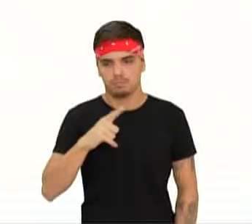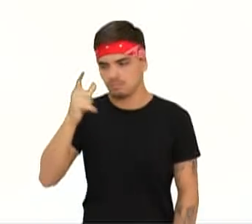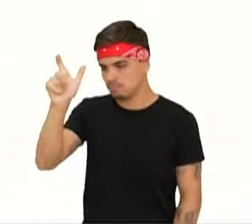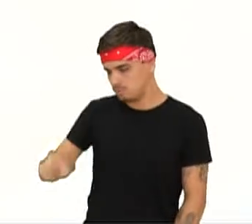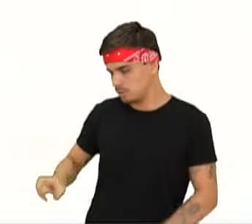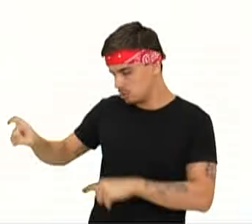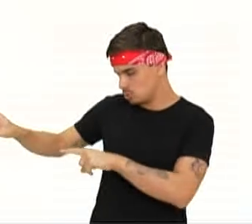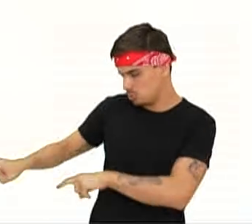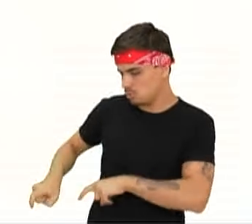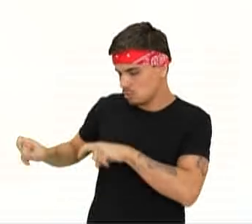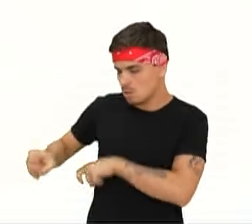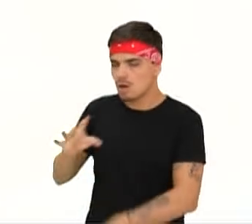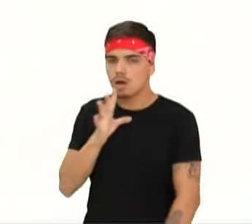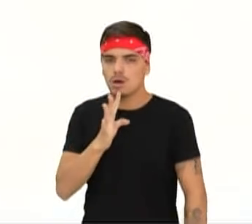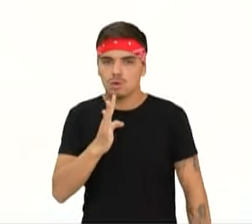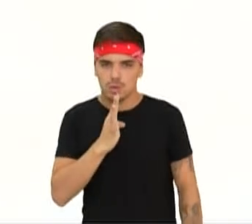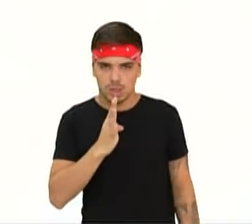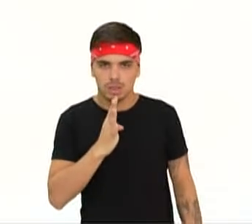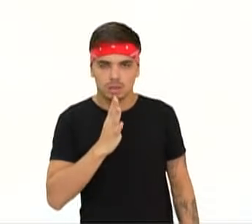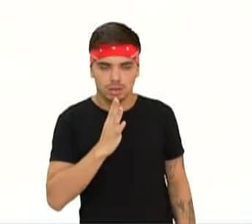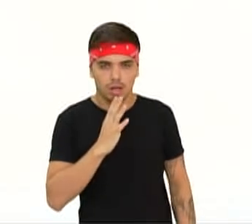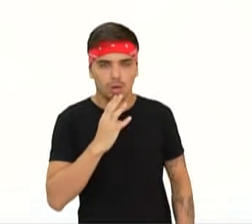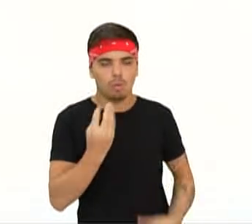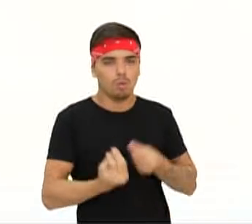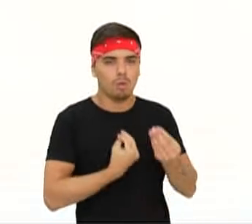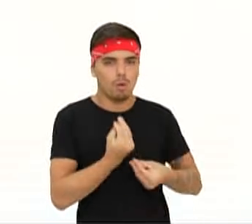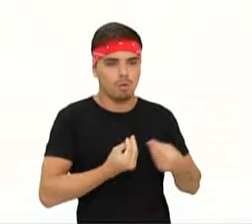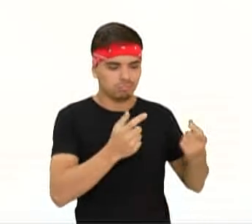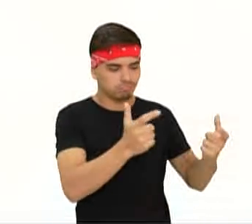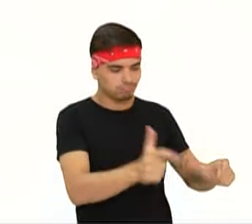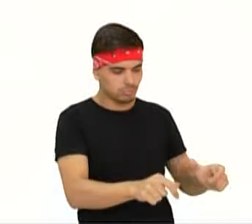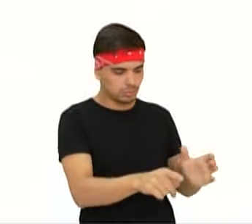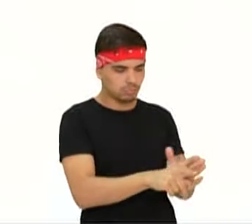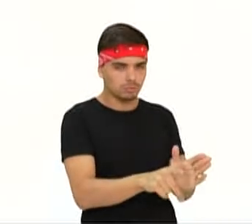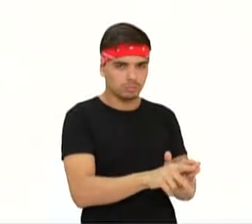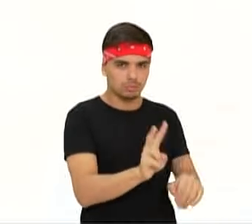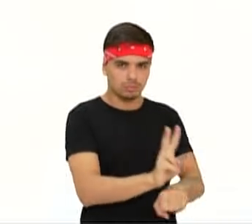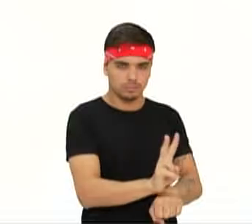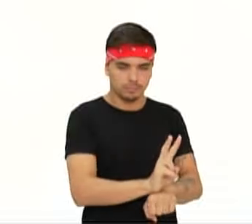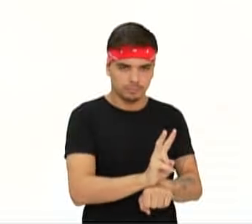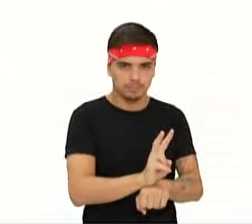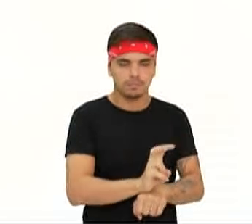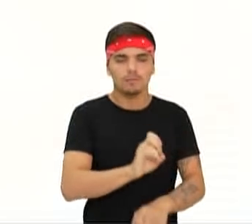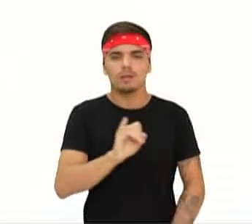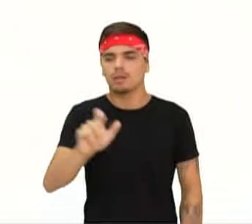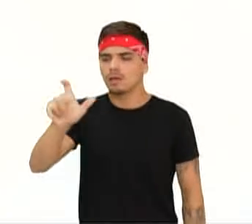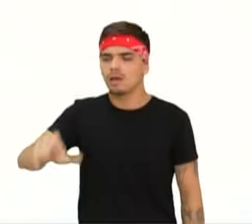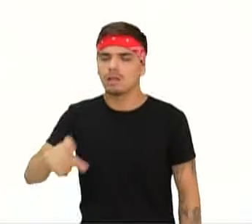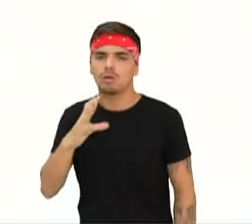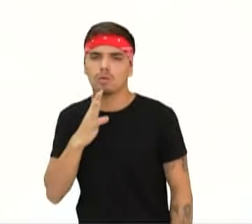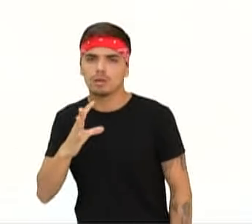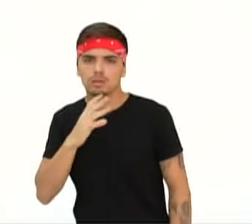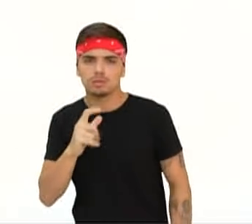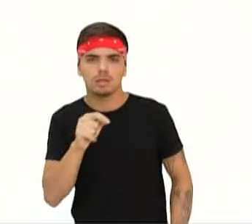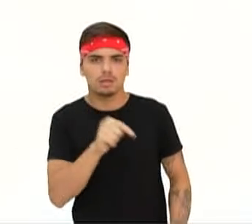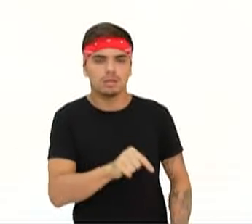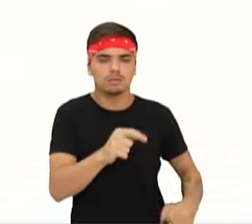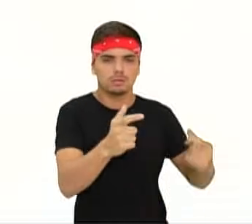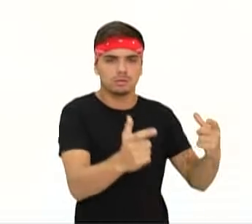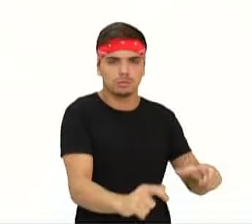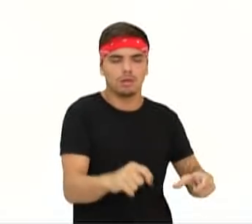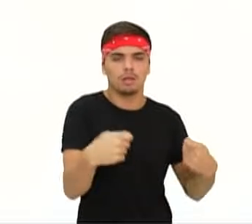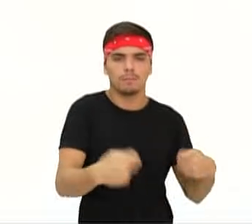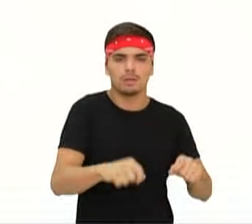agricultor conhecer o tipo de solo da sua lavoura. E para ele conhecer esse tipo de solo, ele precisa